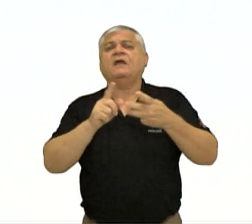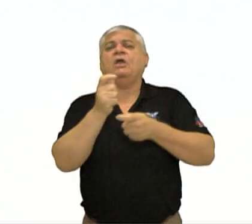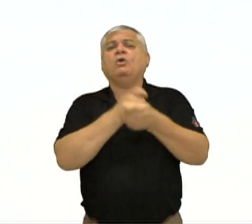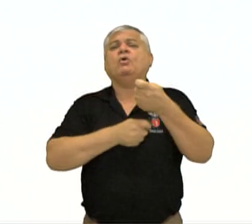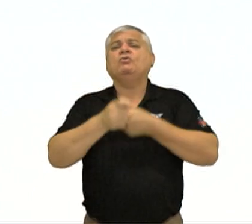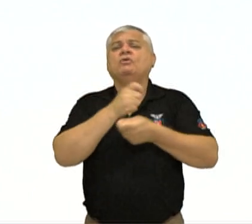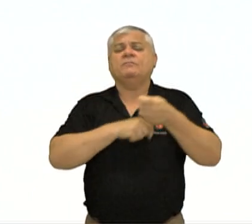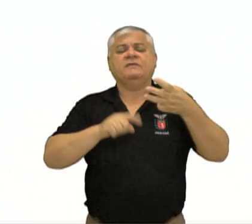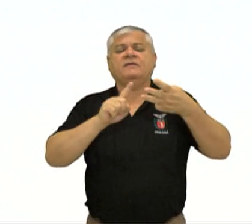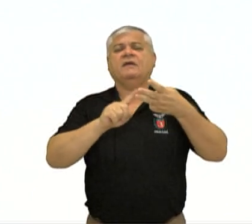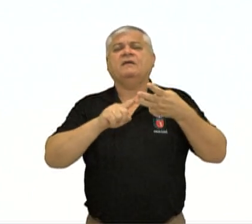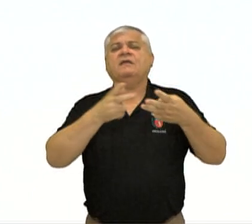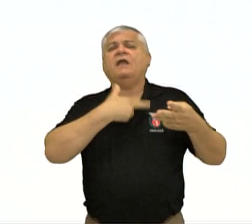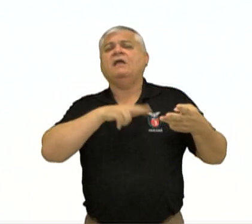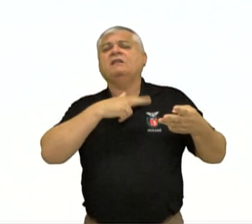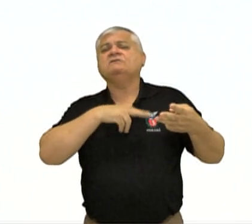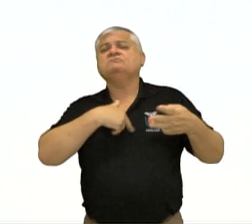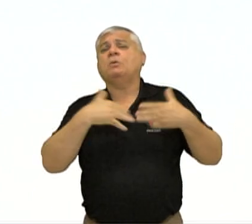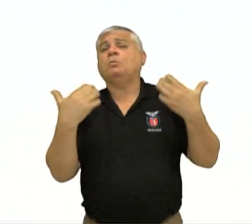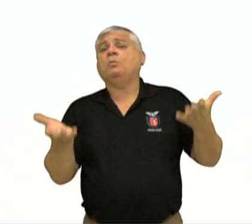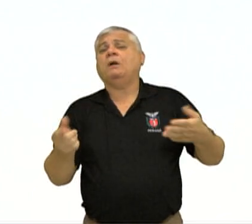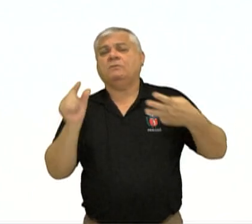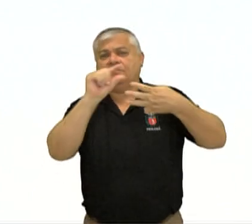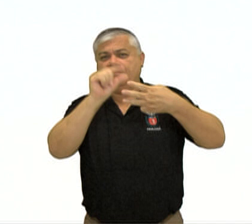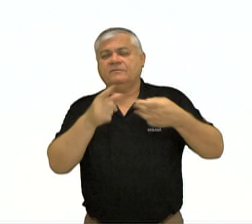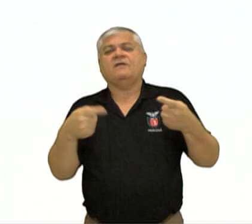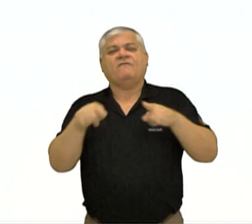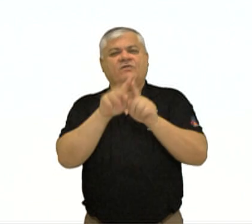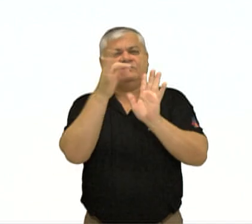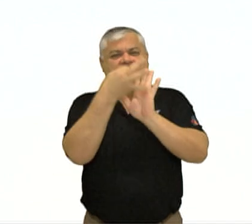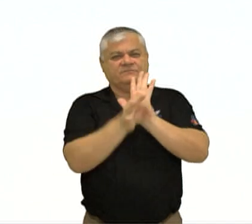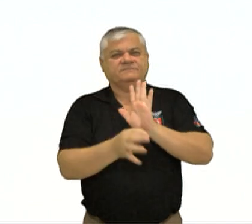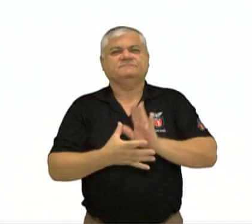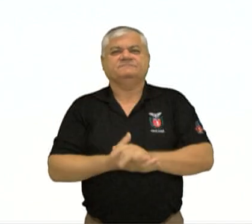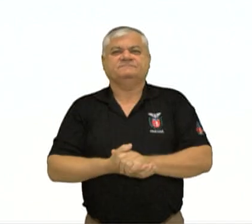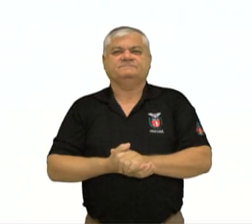a religião do Império Maia. A gente volta fazendo a correção.